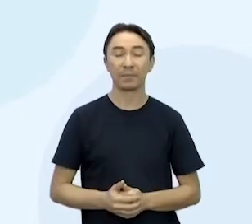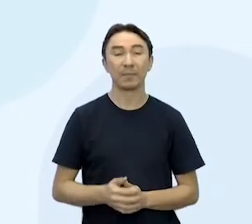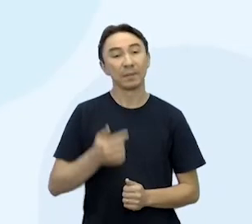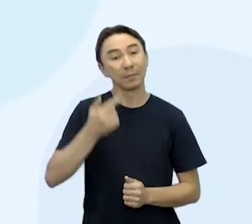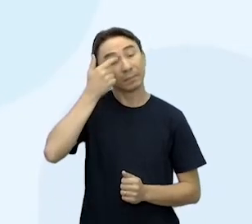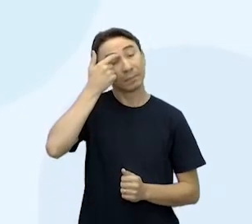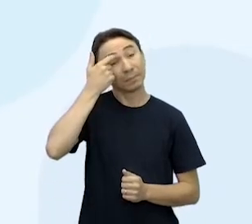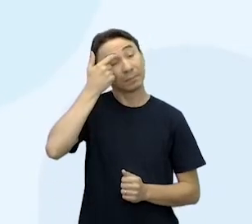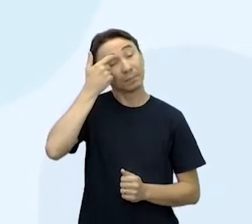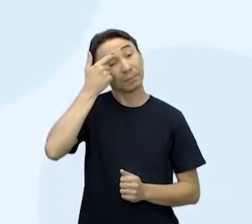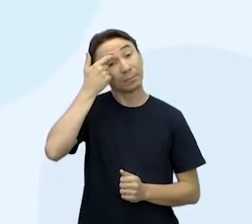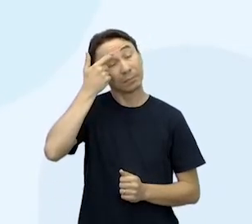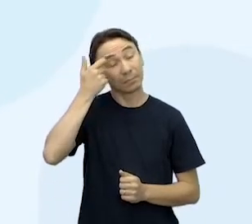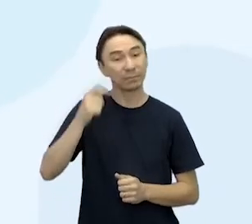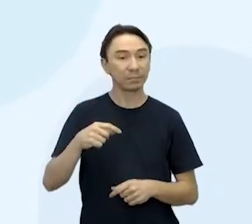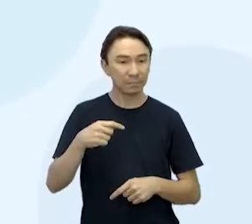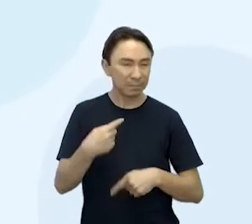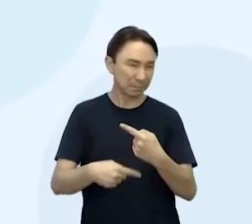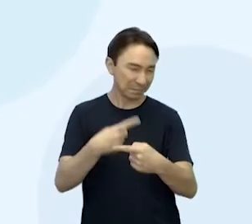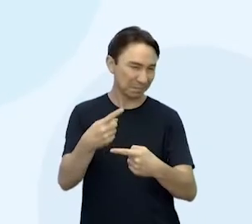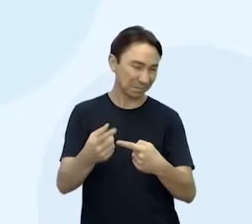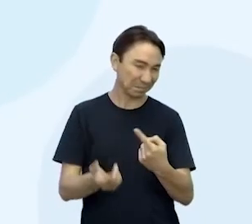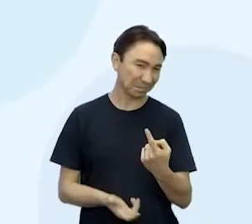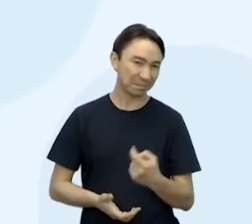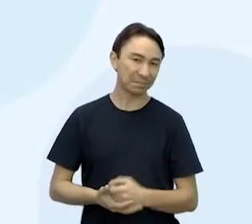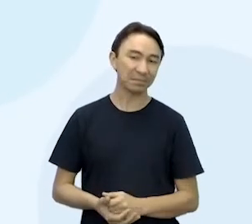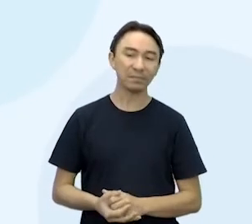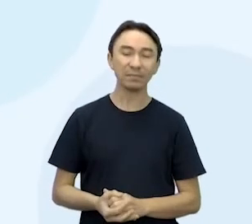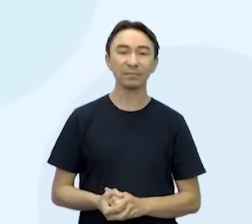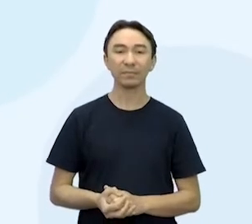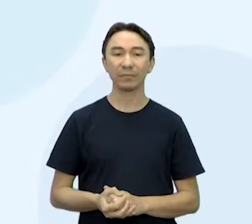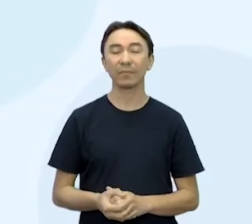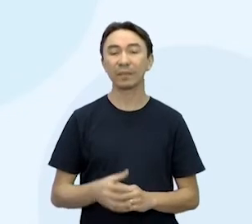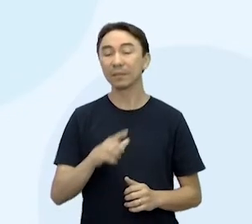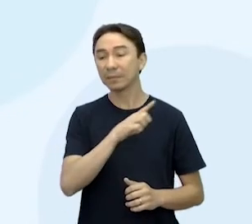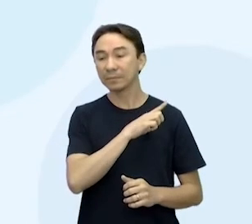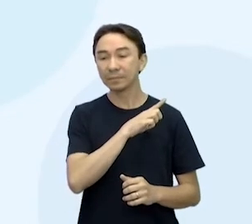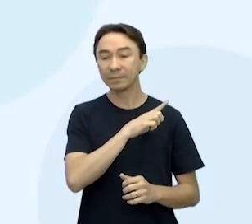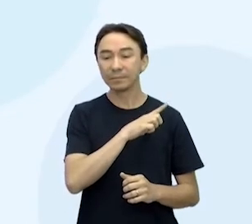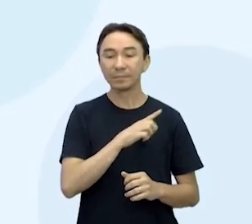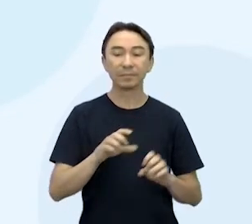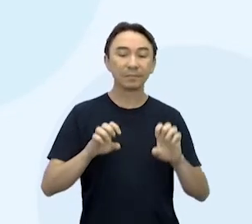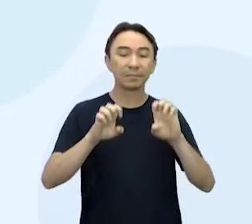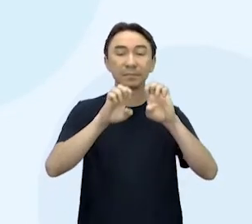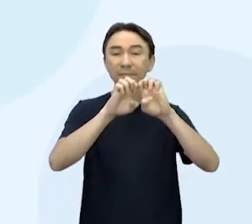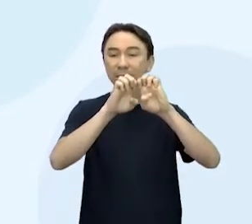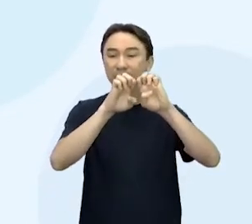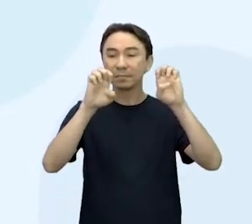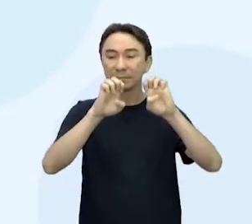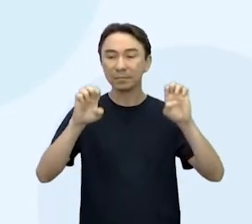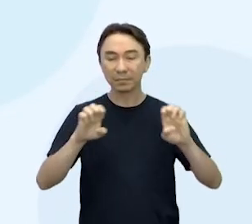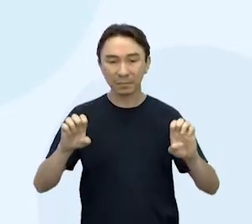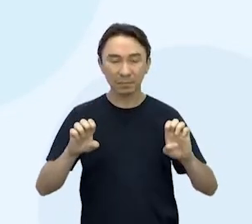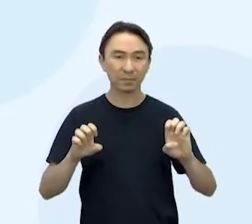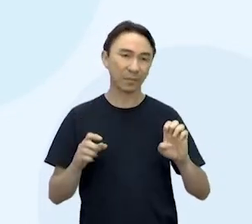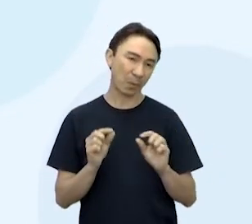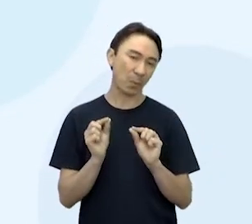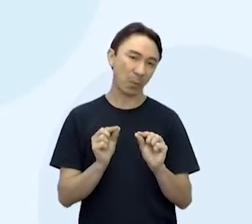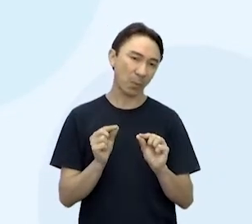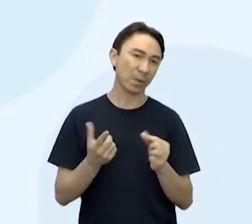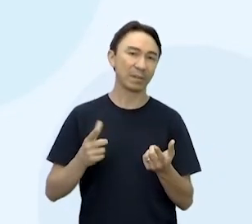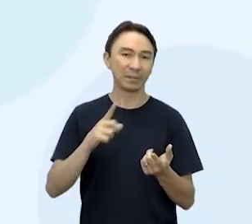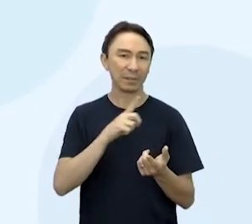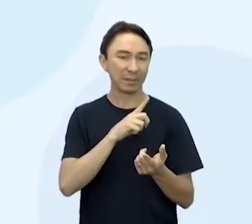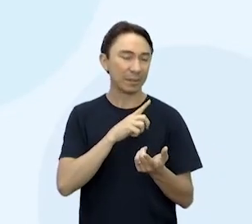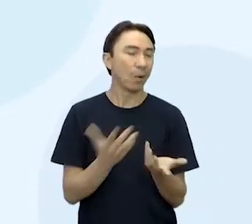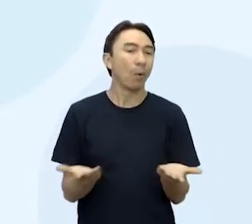E aí, a gente vai falar um pouquinho da estrutura dos sólidos, tá? Então, hoje a